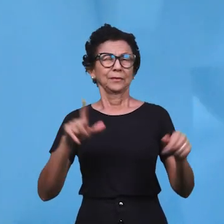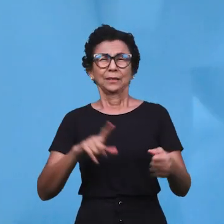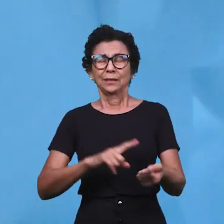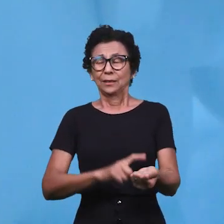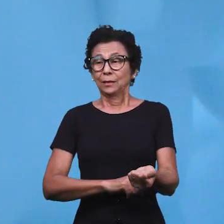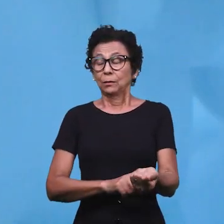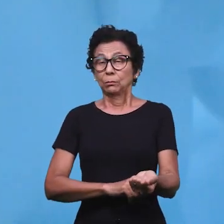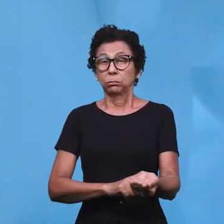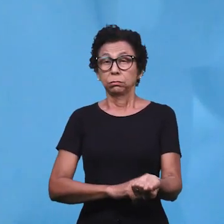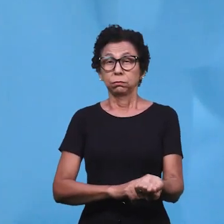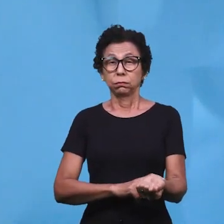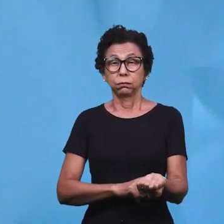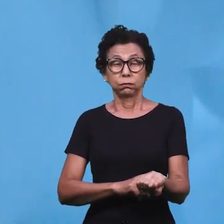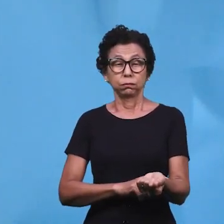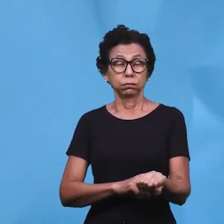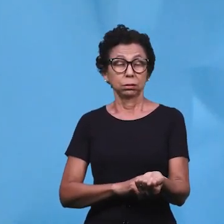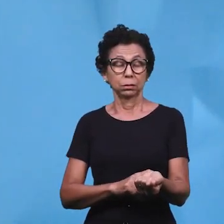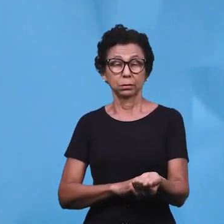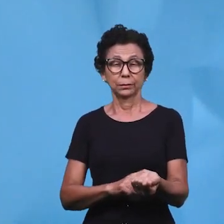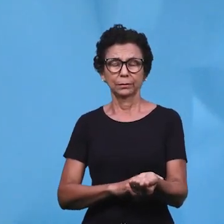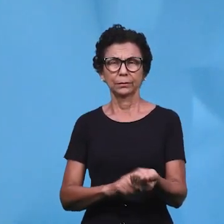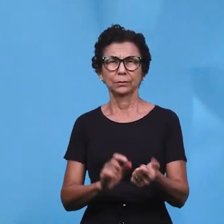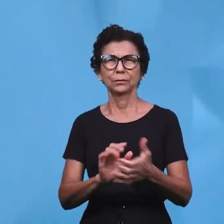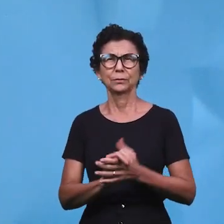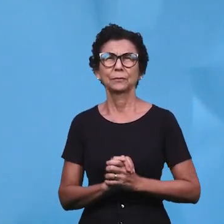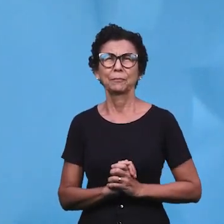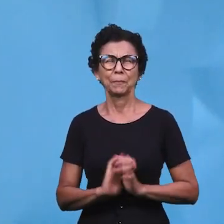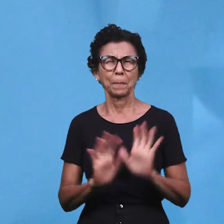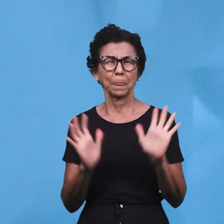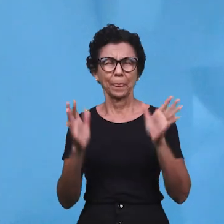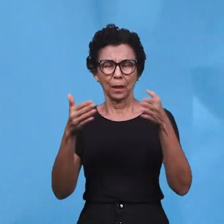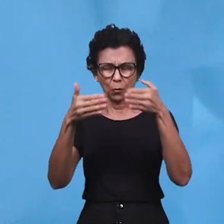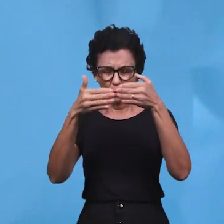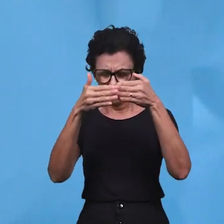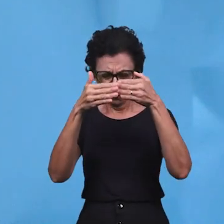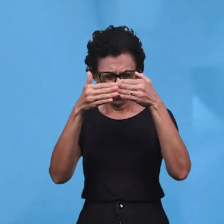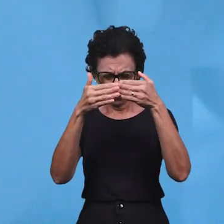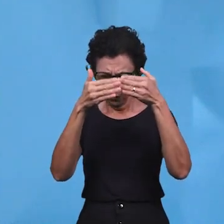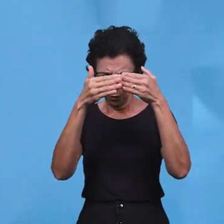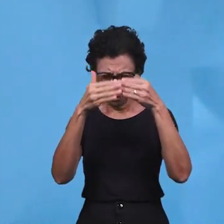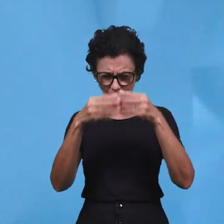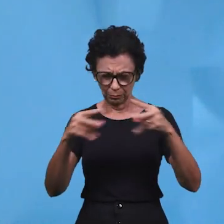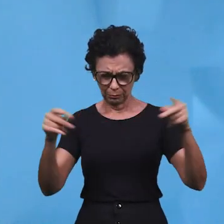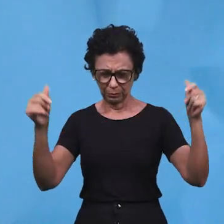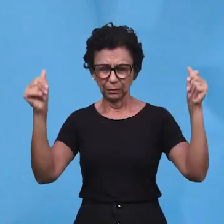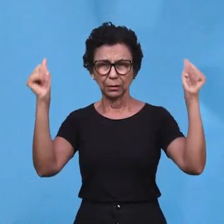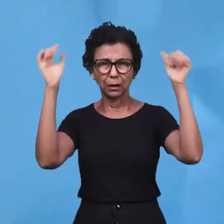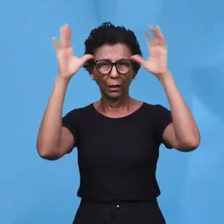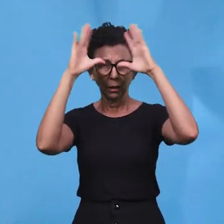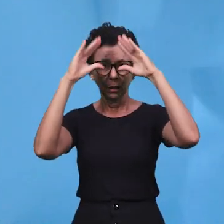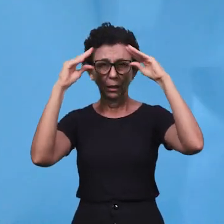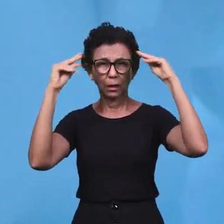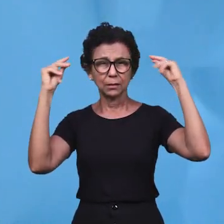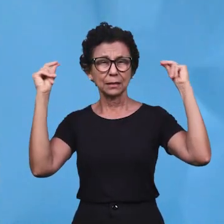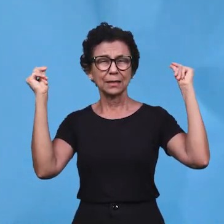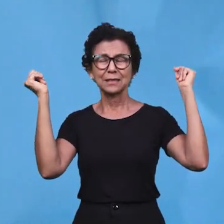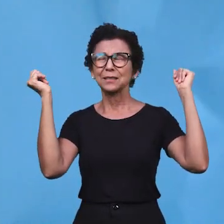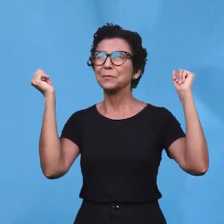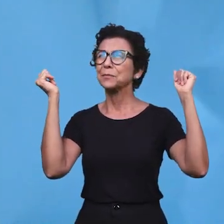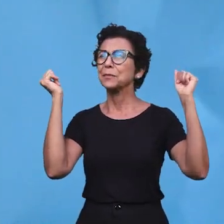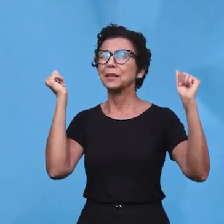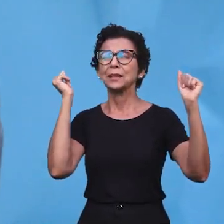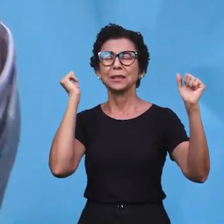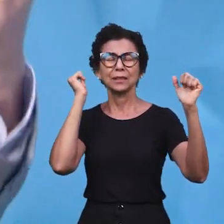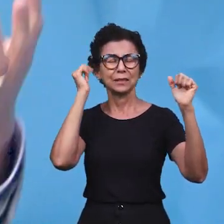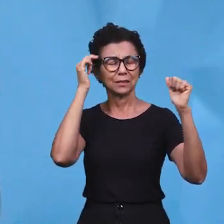falta de concentração. Aí tem um nome em inglês que é o brain fog, mas no português nós chamamos de névoa cerebral, que é aquela dificuldade